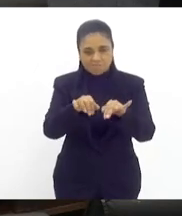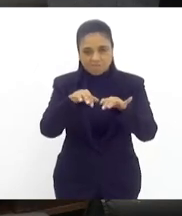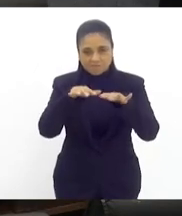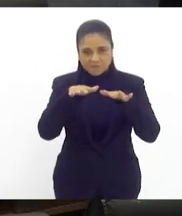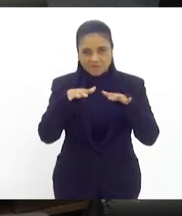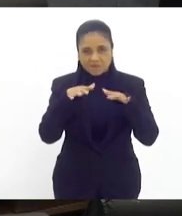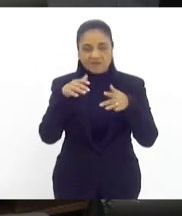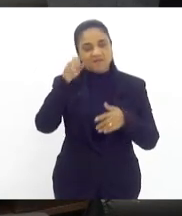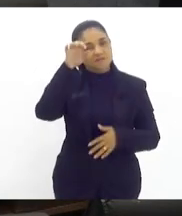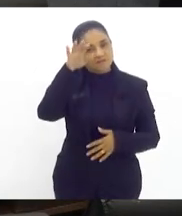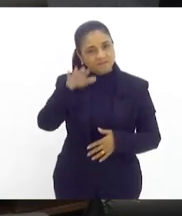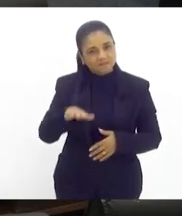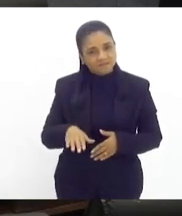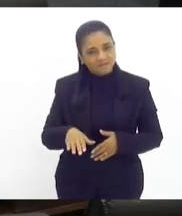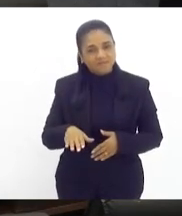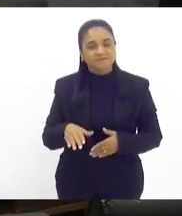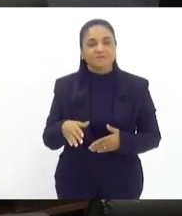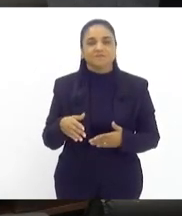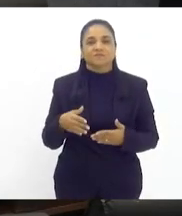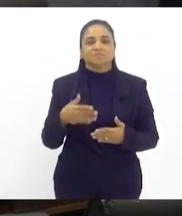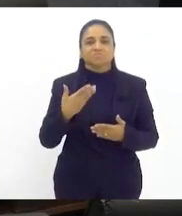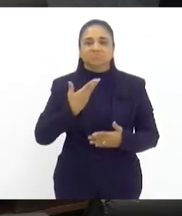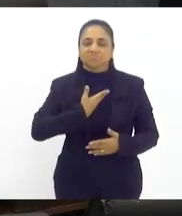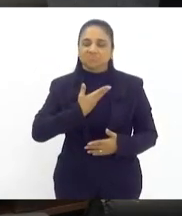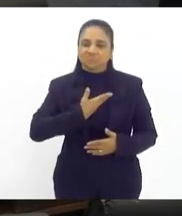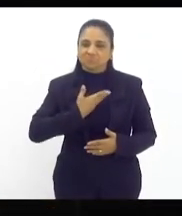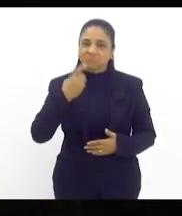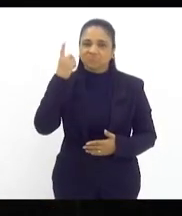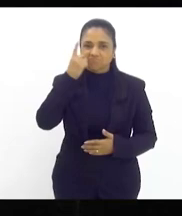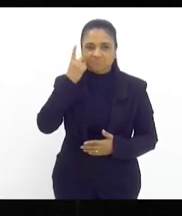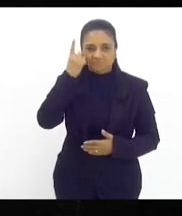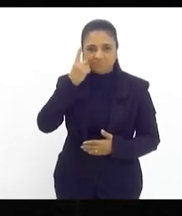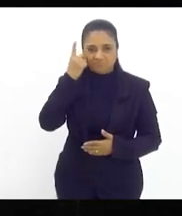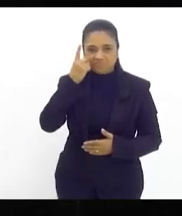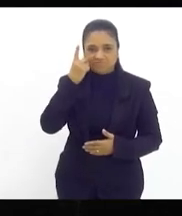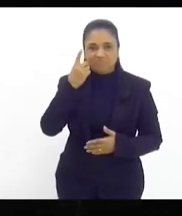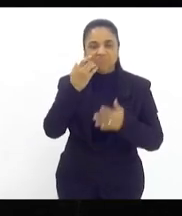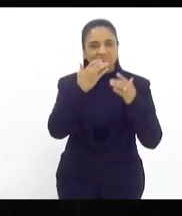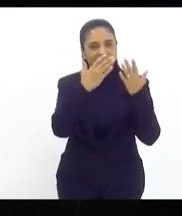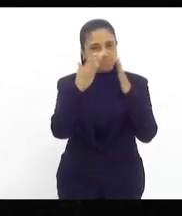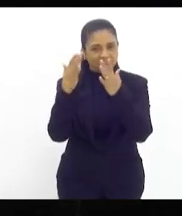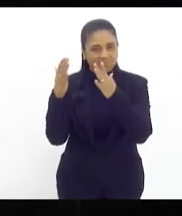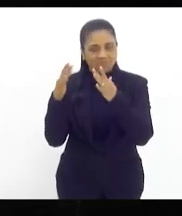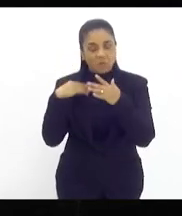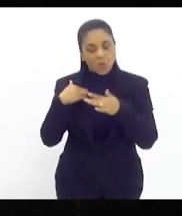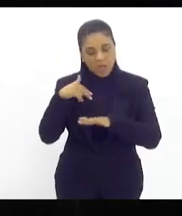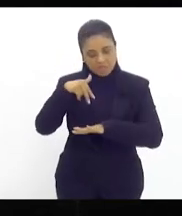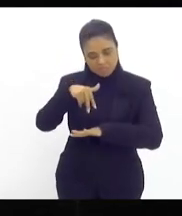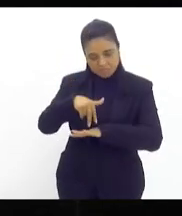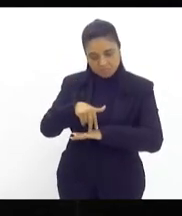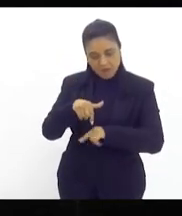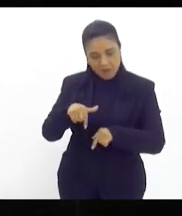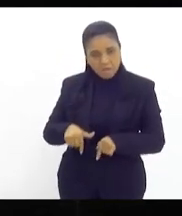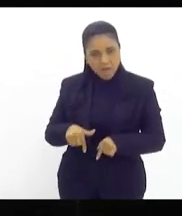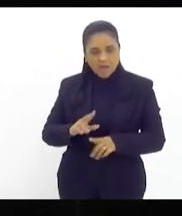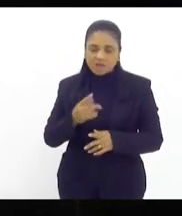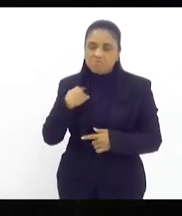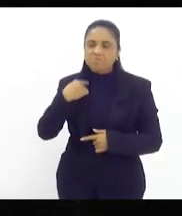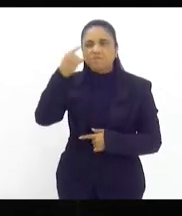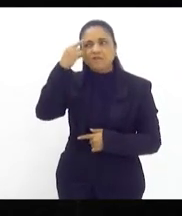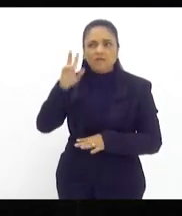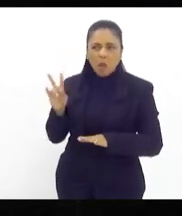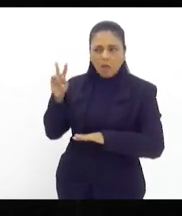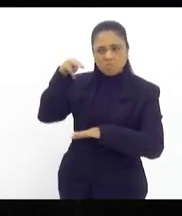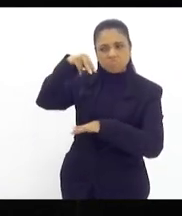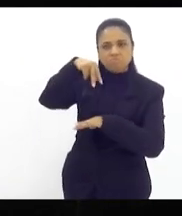na tarde de hoje saudar os meus colegas deputados eu ia falar ali de baixo mas depois eu pensei melhor vim aqui para cima